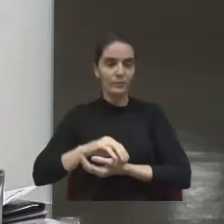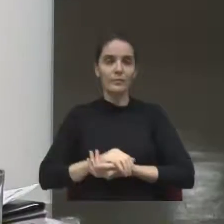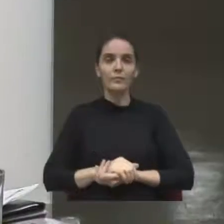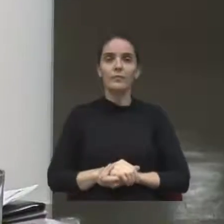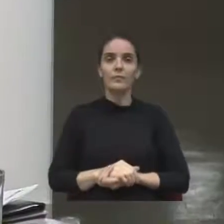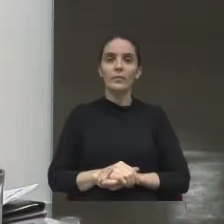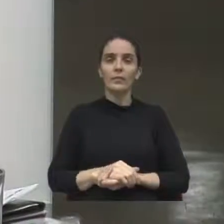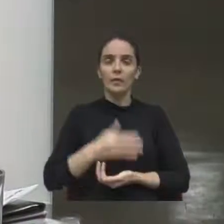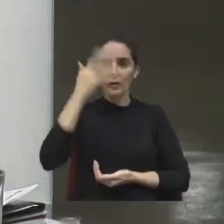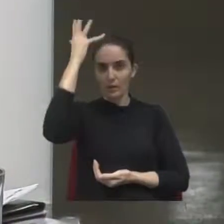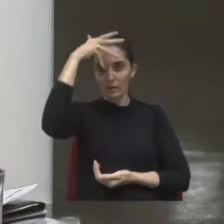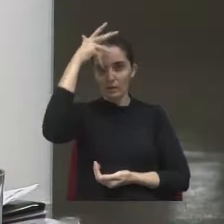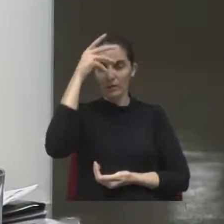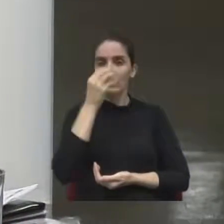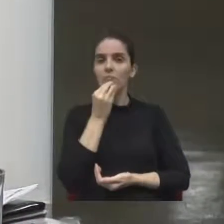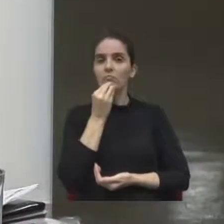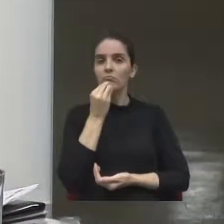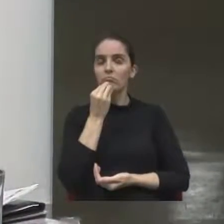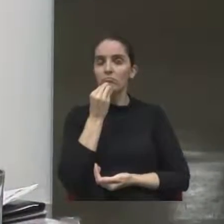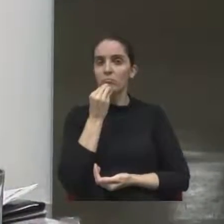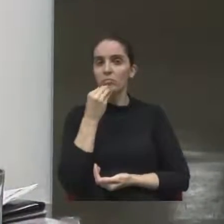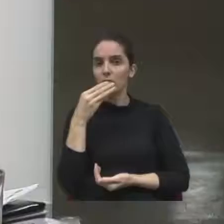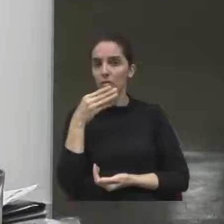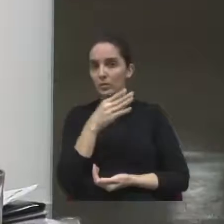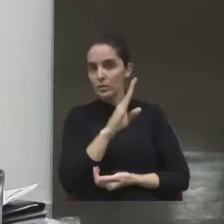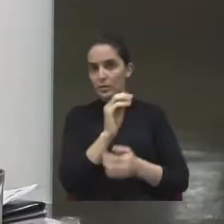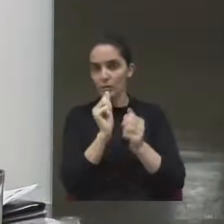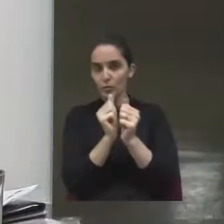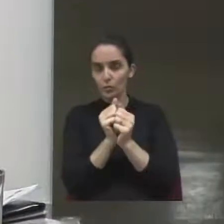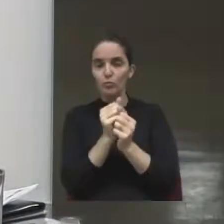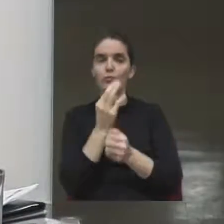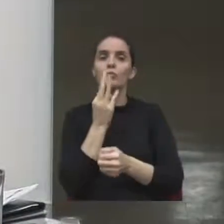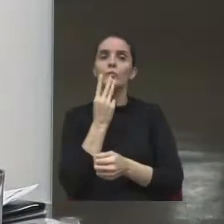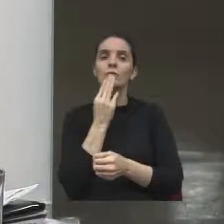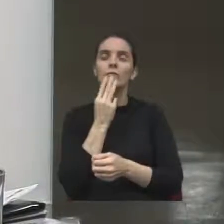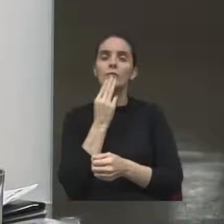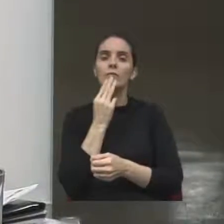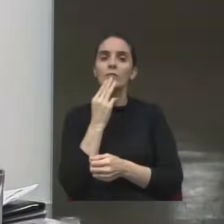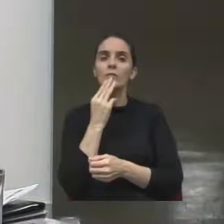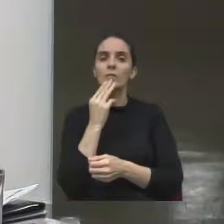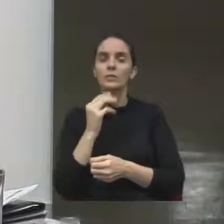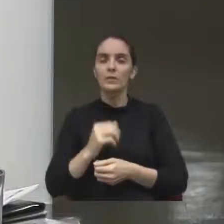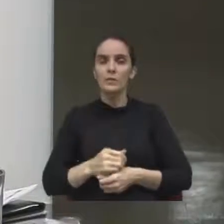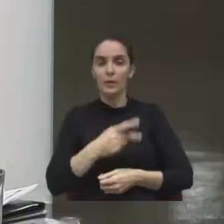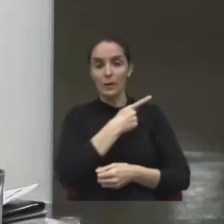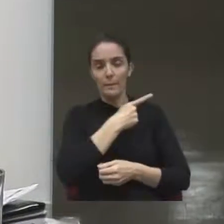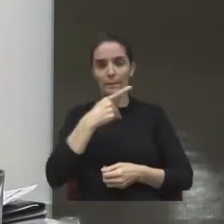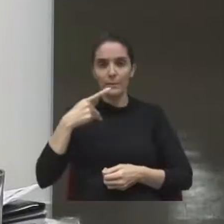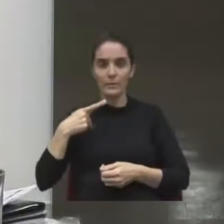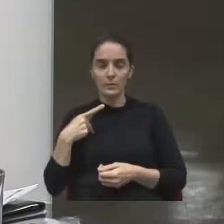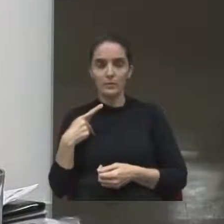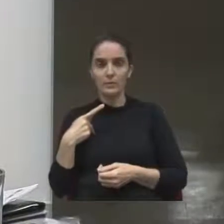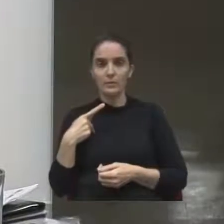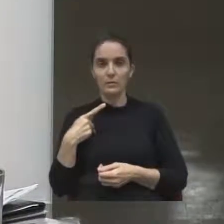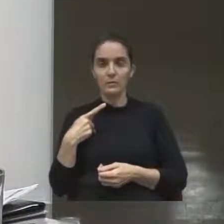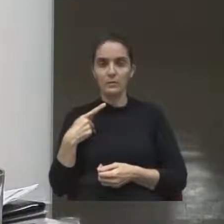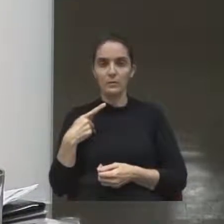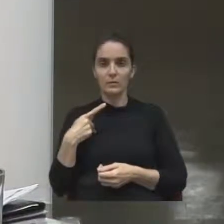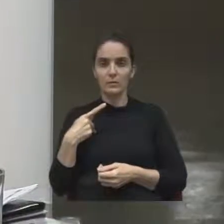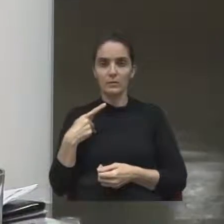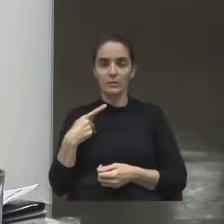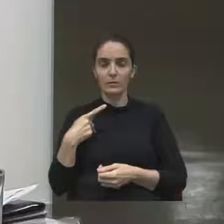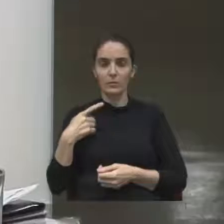oportunidade de, junto com o vereador Vaguinho, levar a pastoral do idoso, da